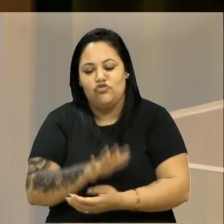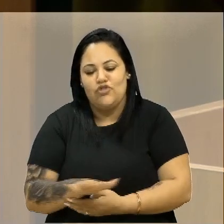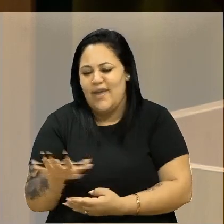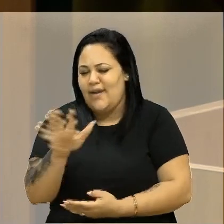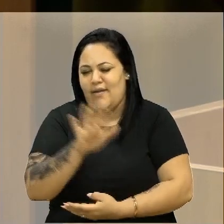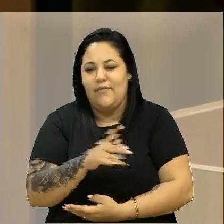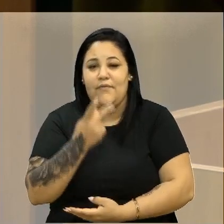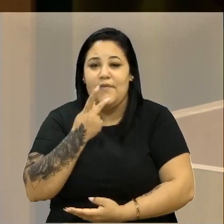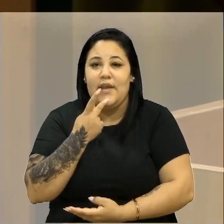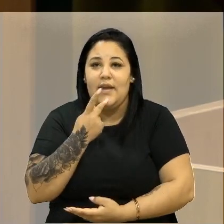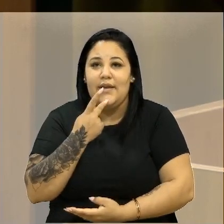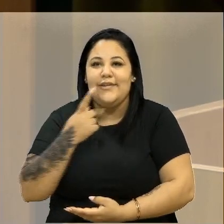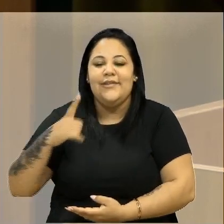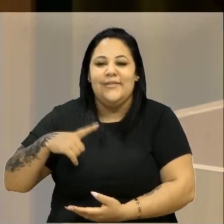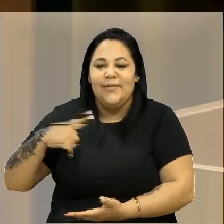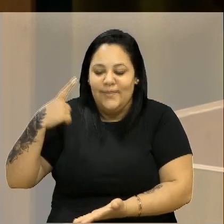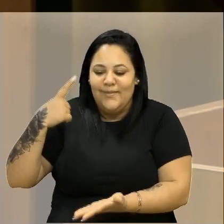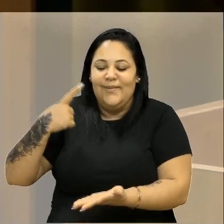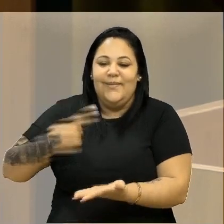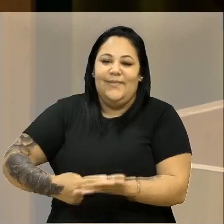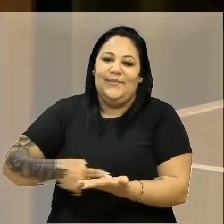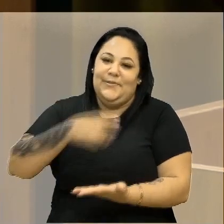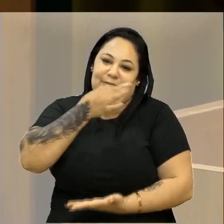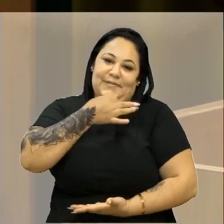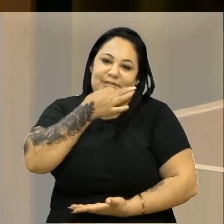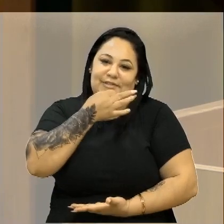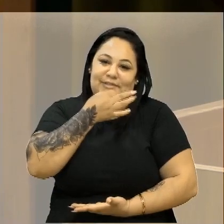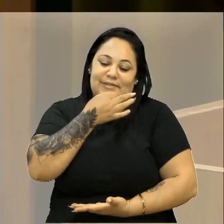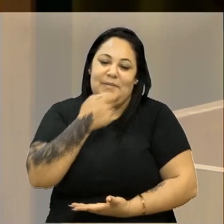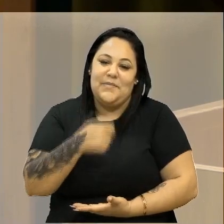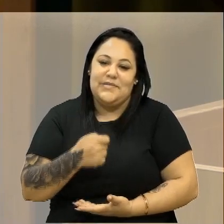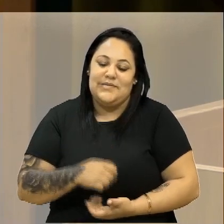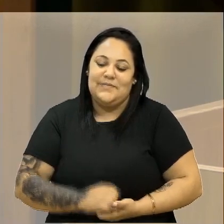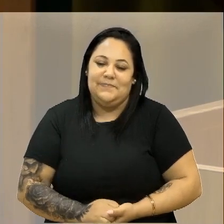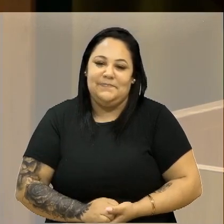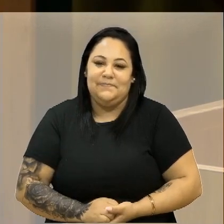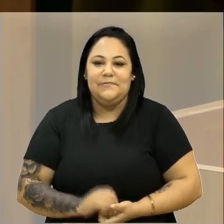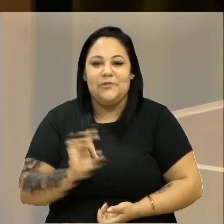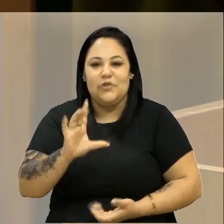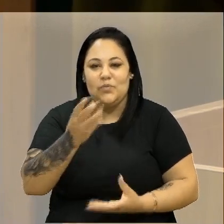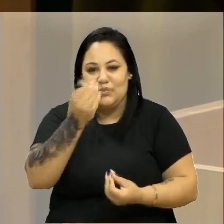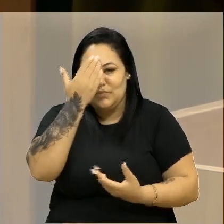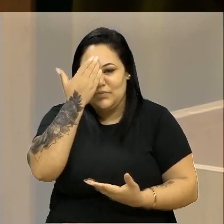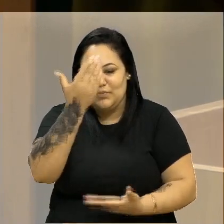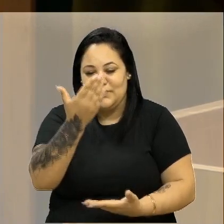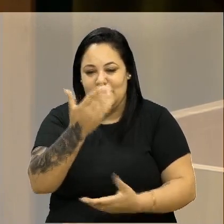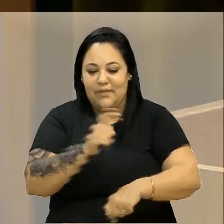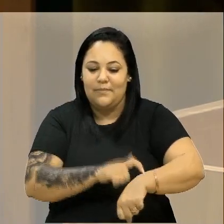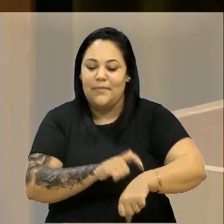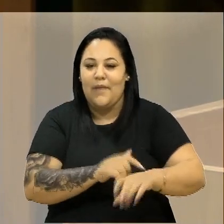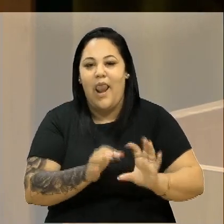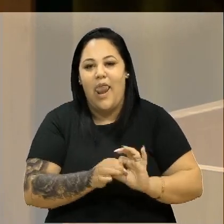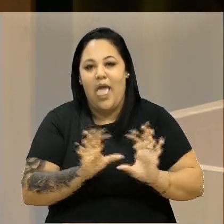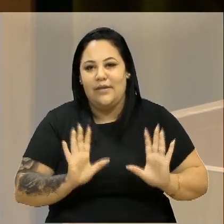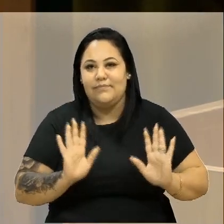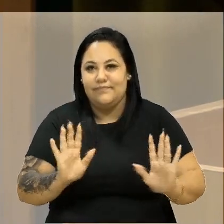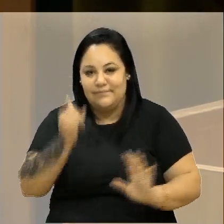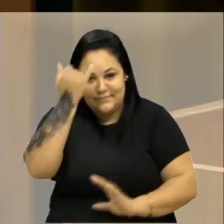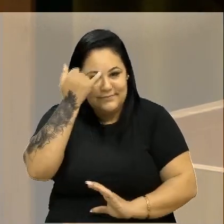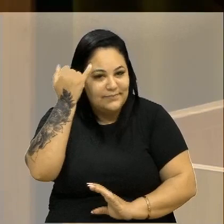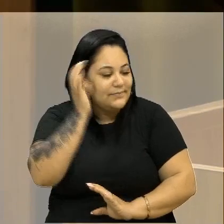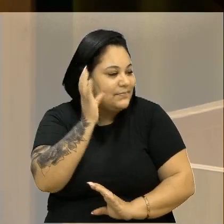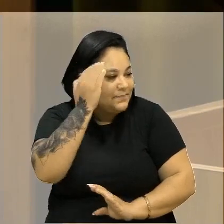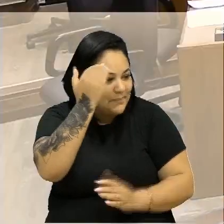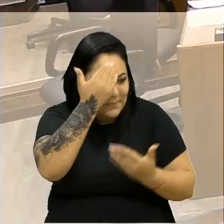está compromissado com a cidade naquilo que ela precisa. Então é isso. Muito obrigado por esse espaço. D'Ambrosio, Felipe,